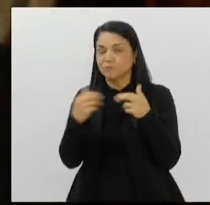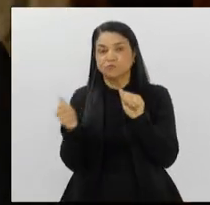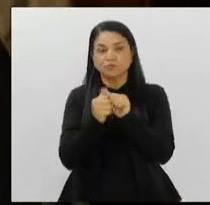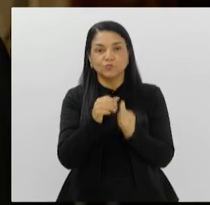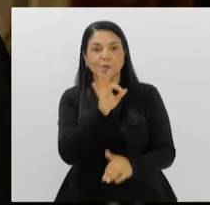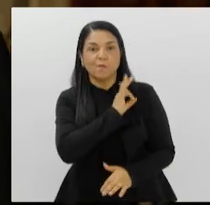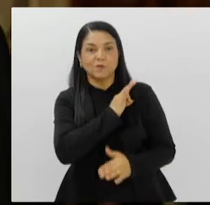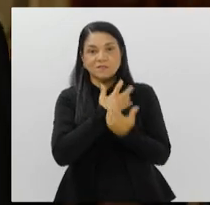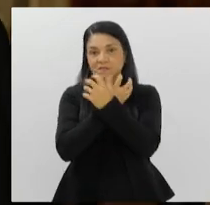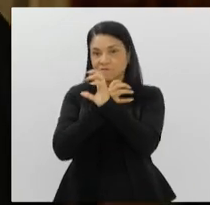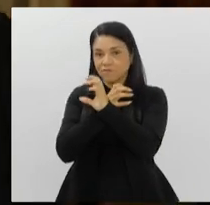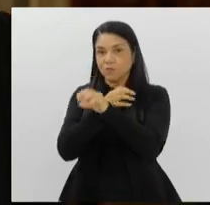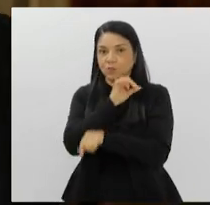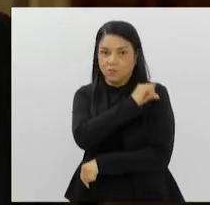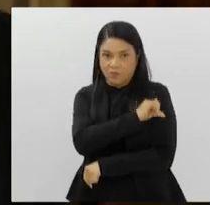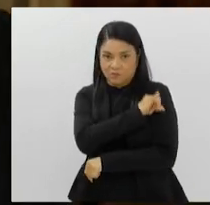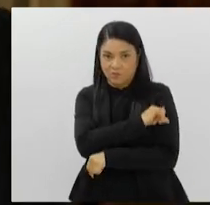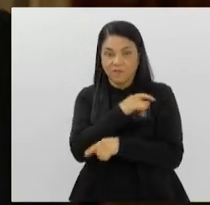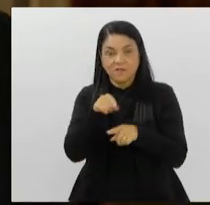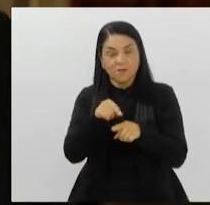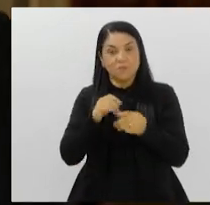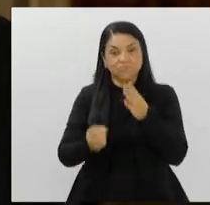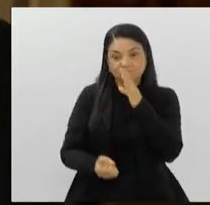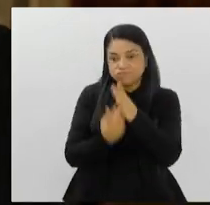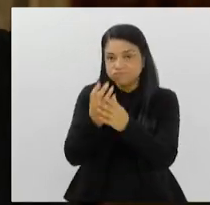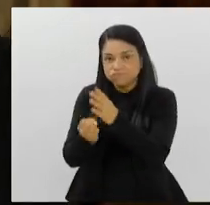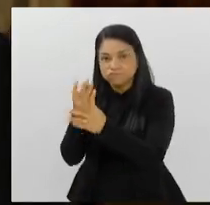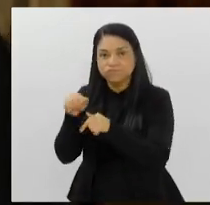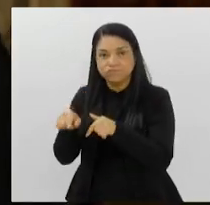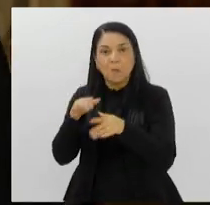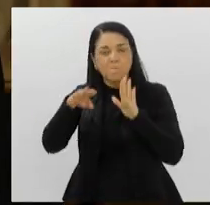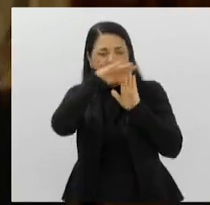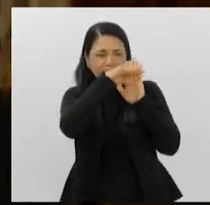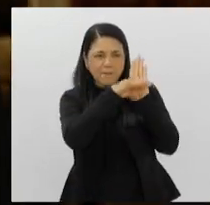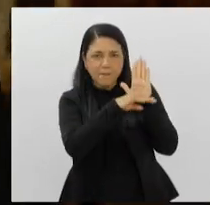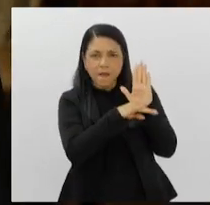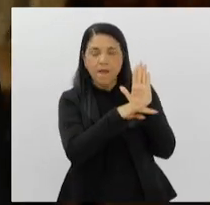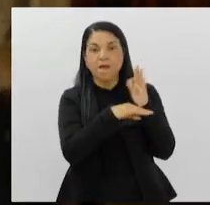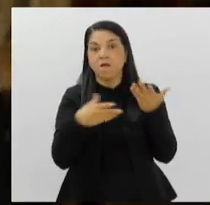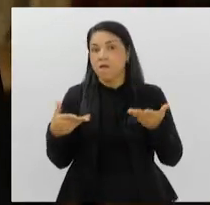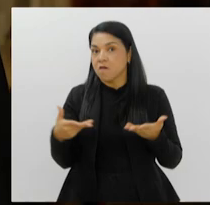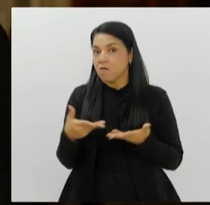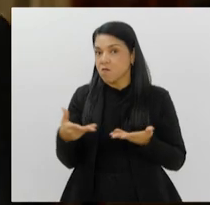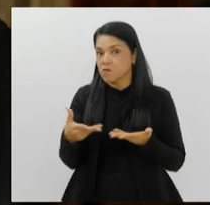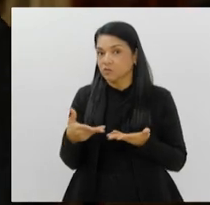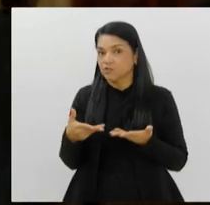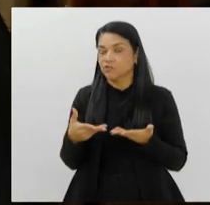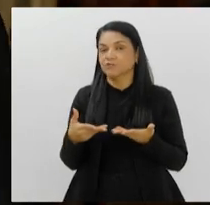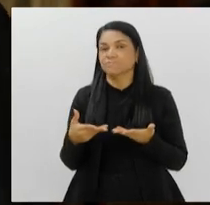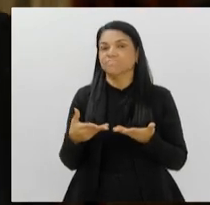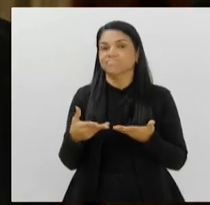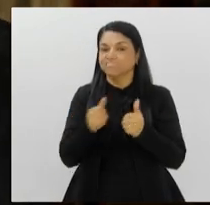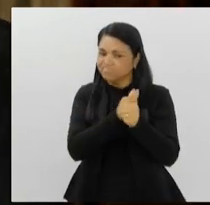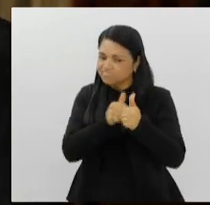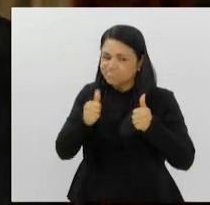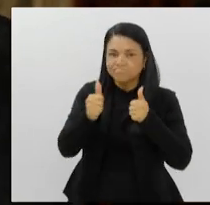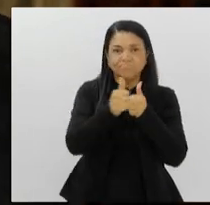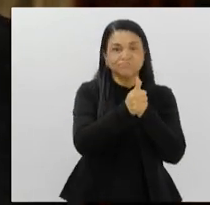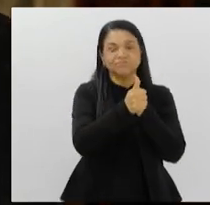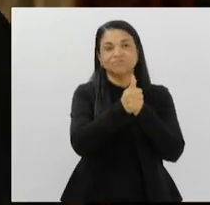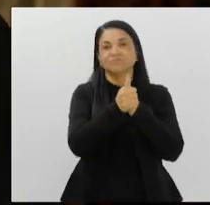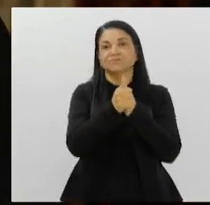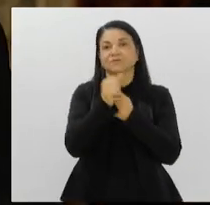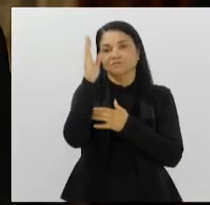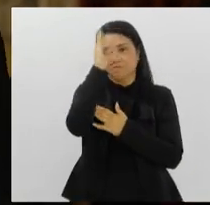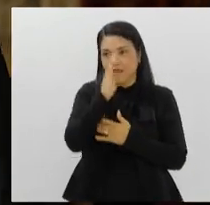Estado do Rio de Janeiro. Enfim, a implementação de todos esses programas hoje nos faz despontar no cenário